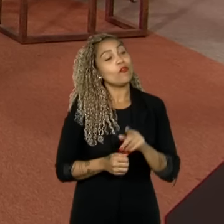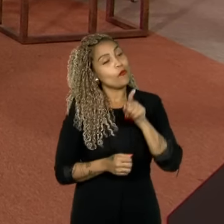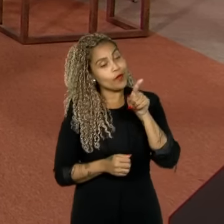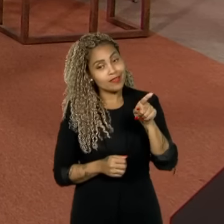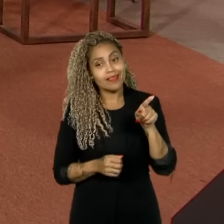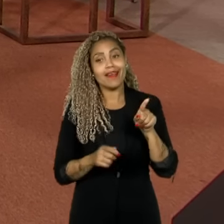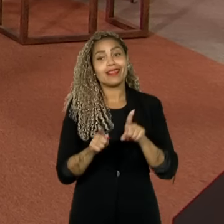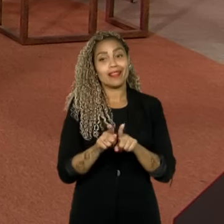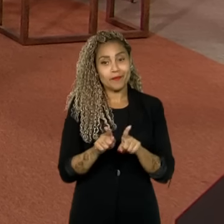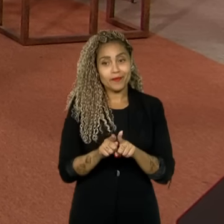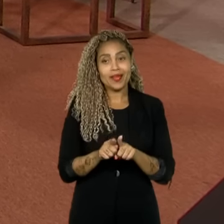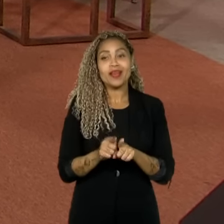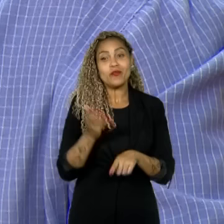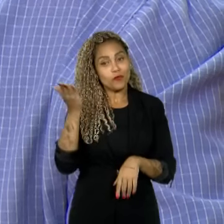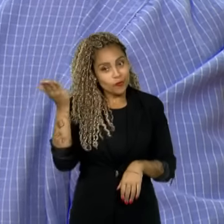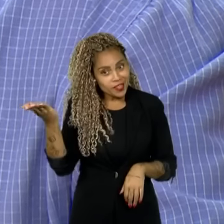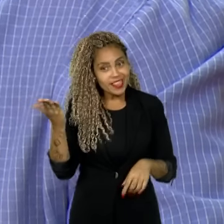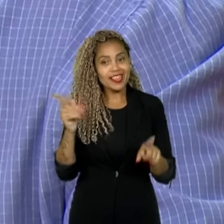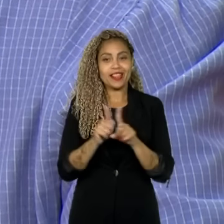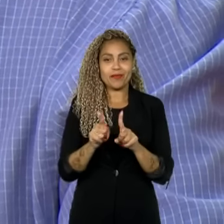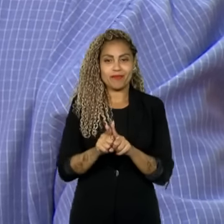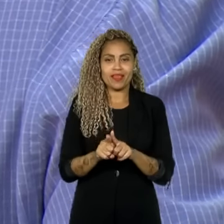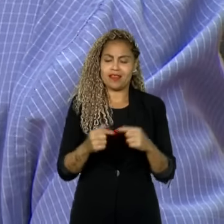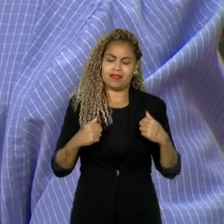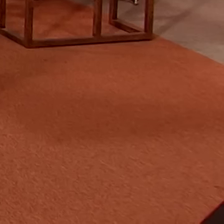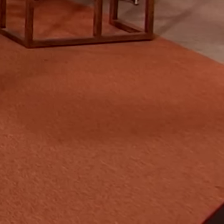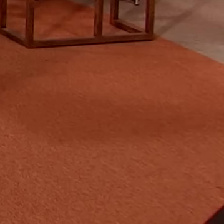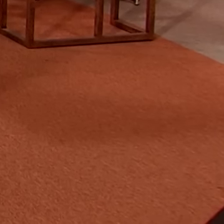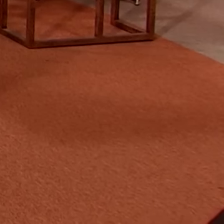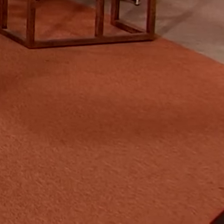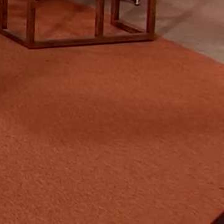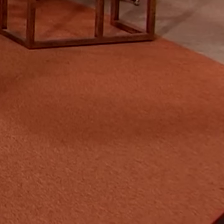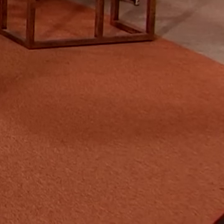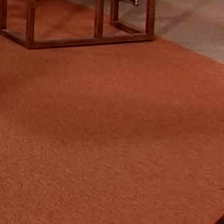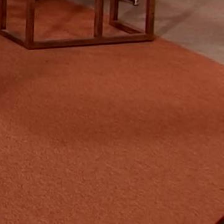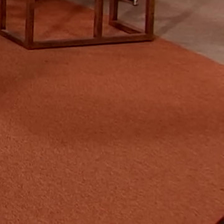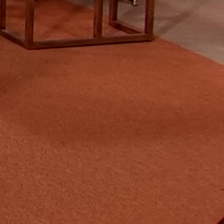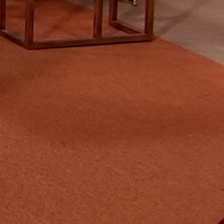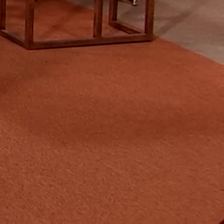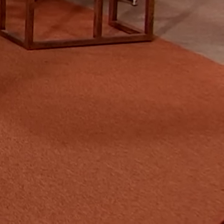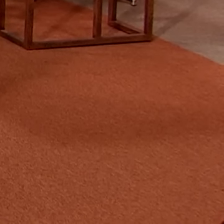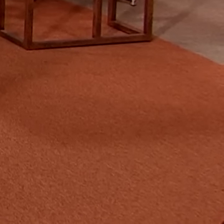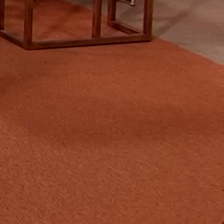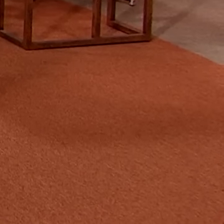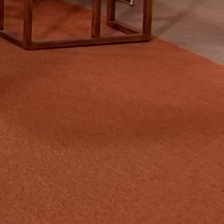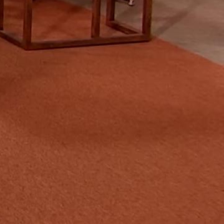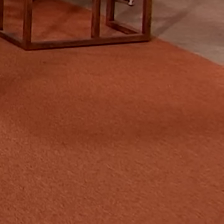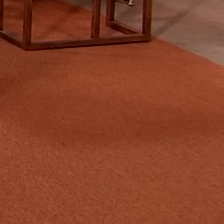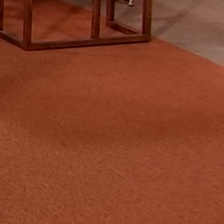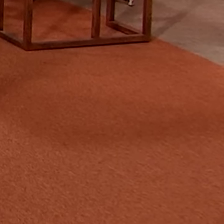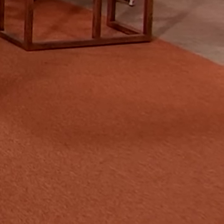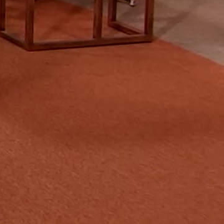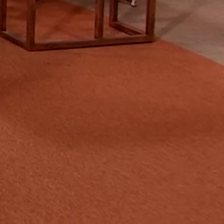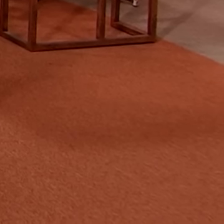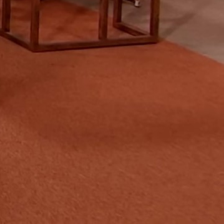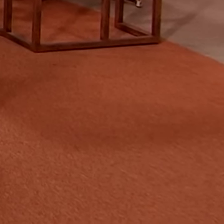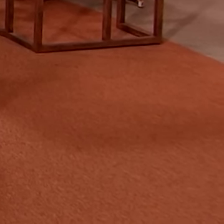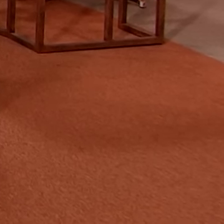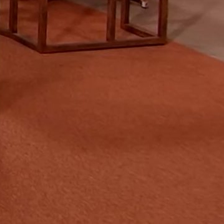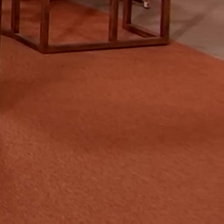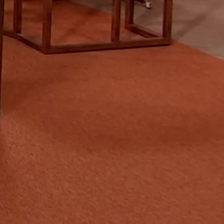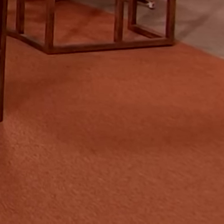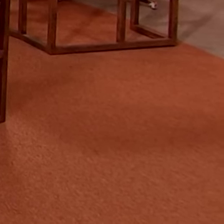Você, Adelson, produziu. Ele é muito modesto. Eu fiz o Oscar. Ele é muito modesto. Ele é modesto. Ele não quer visibilidade.